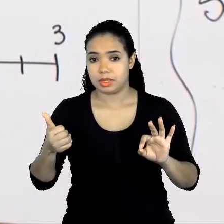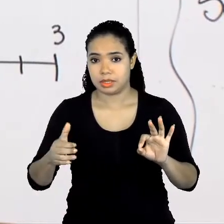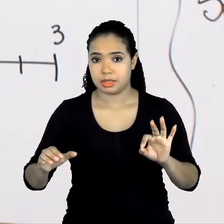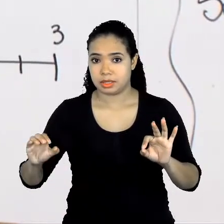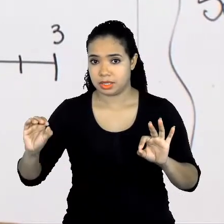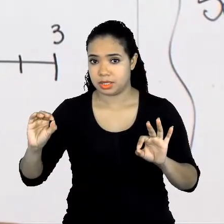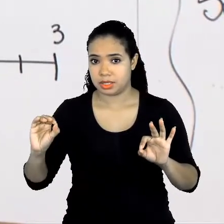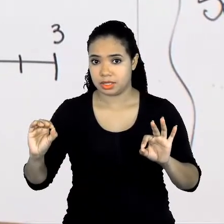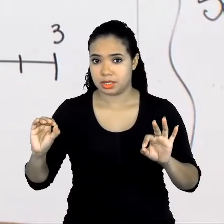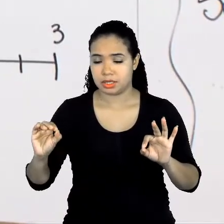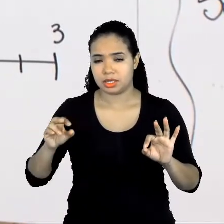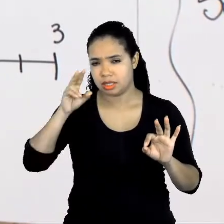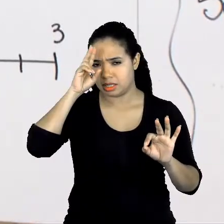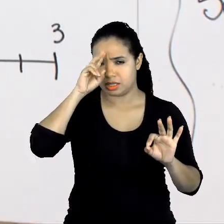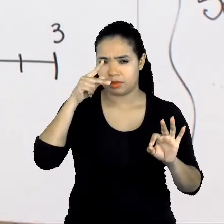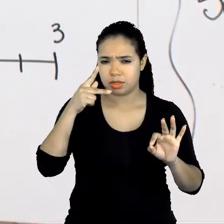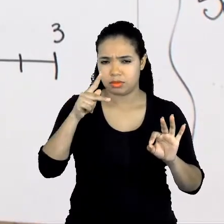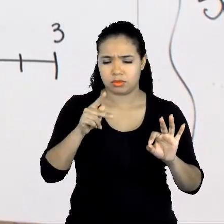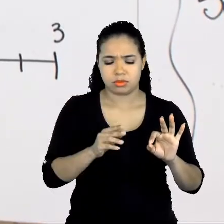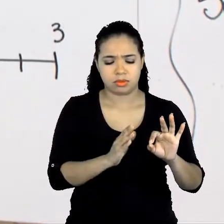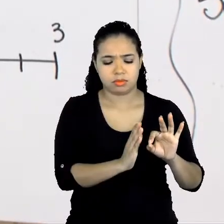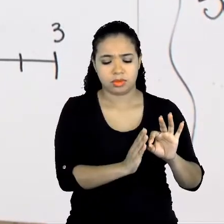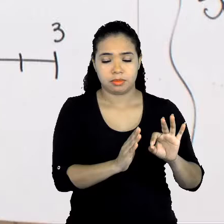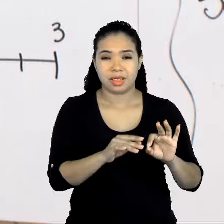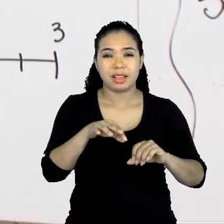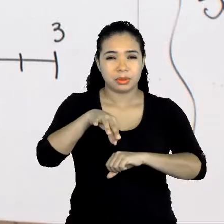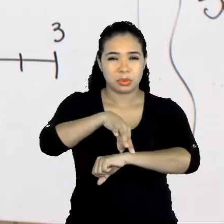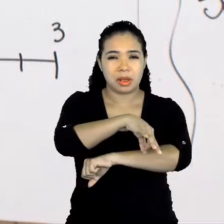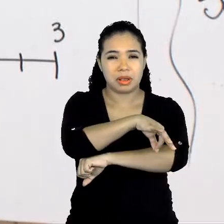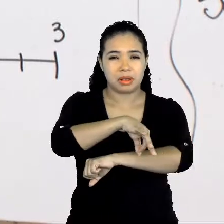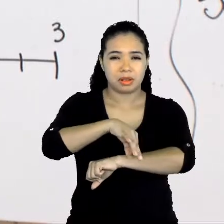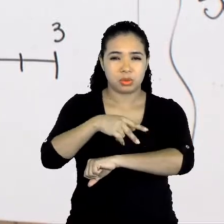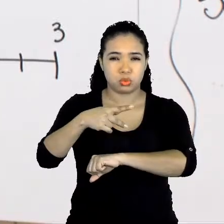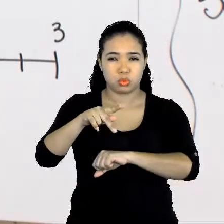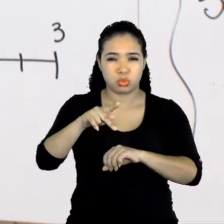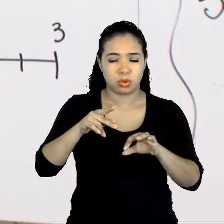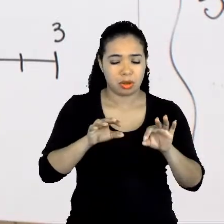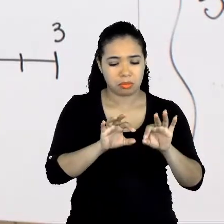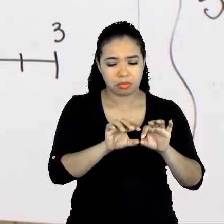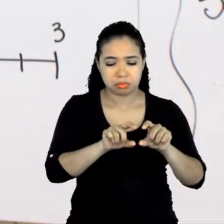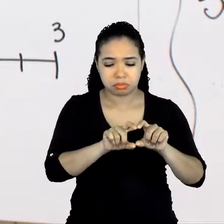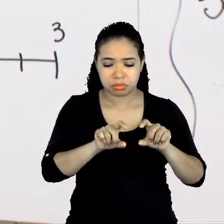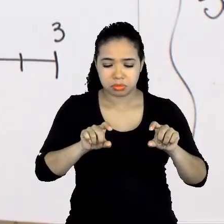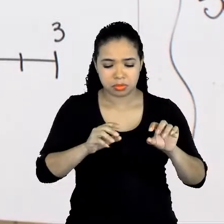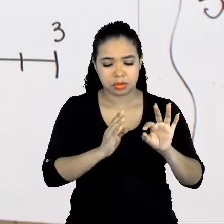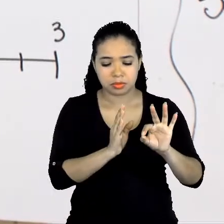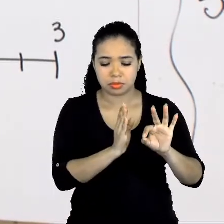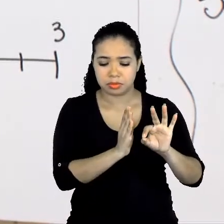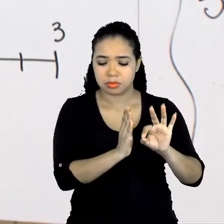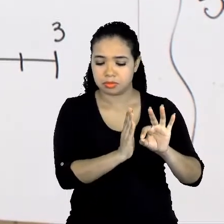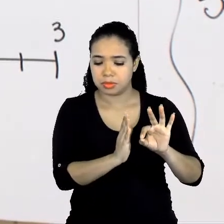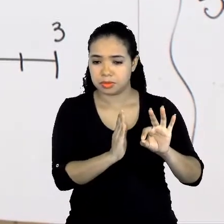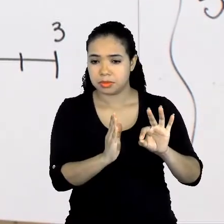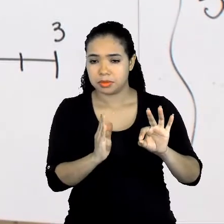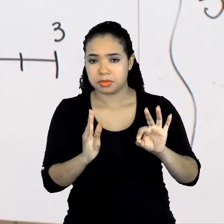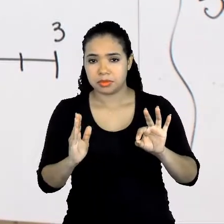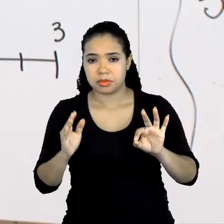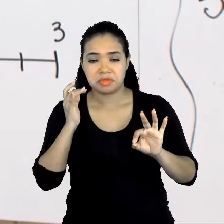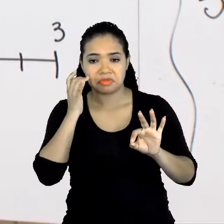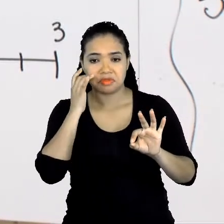Lembra, você na sua régua aí tem os pontinhos que fica bem fácil de você representar. Então, esse número